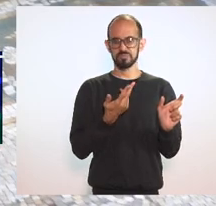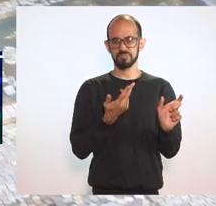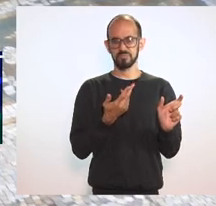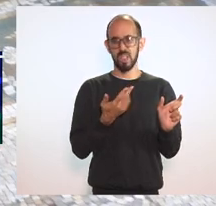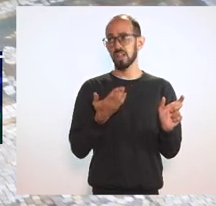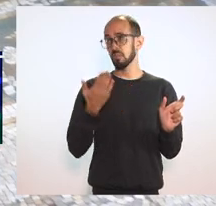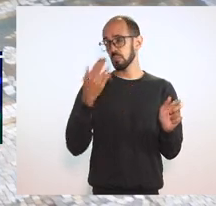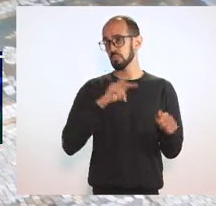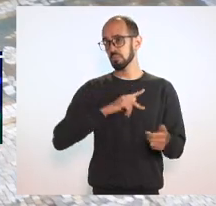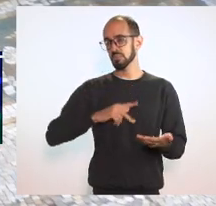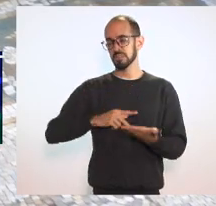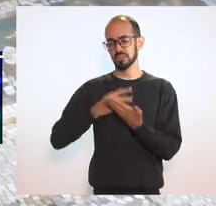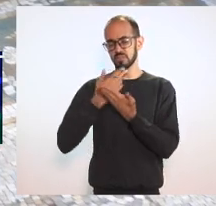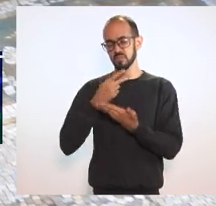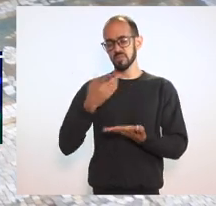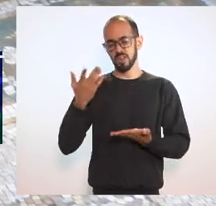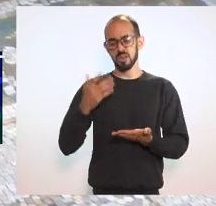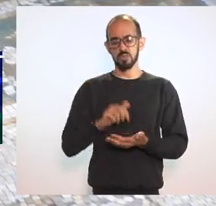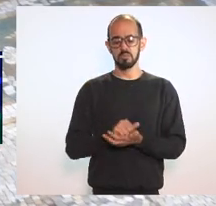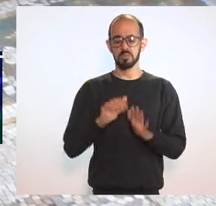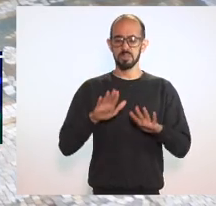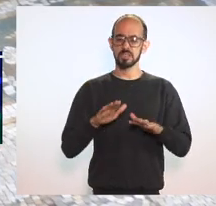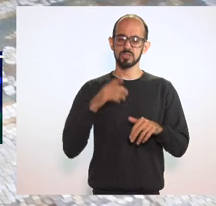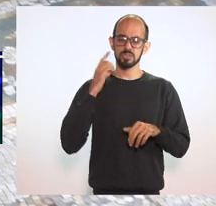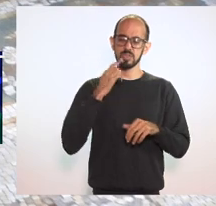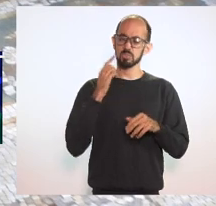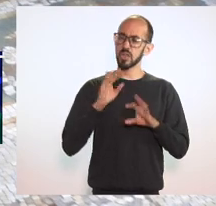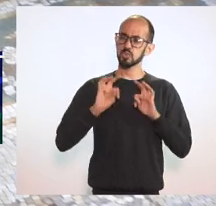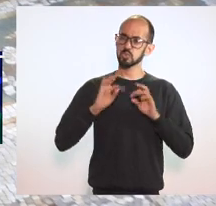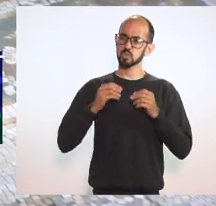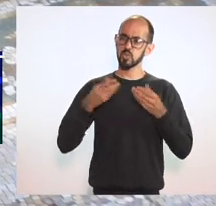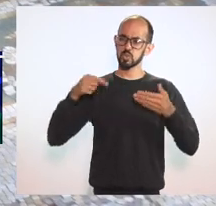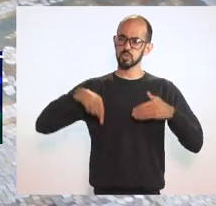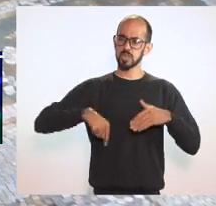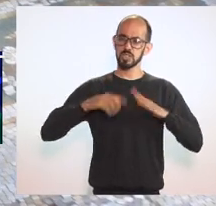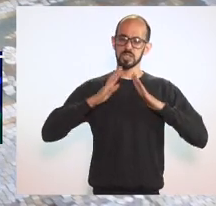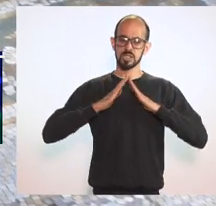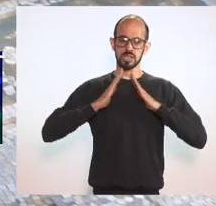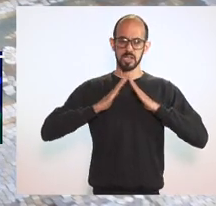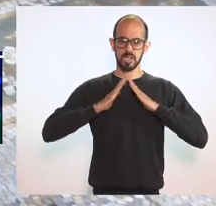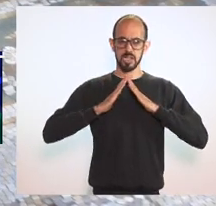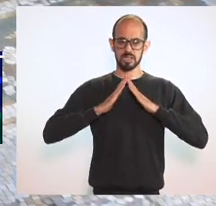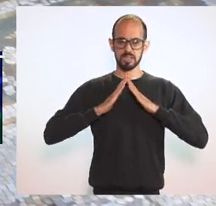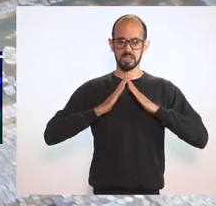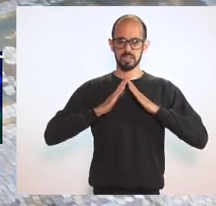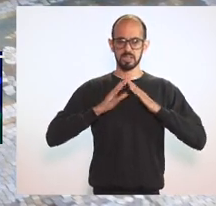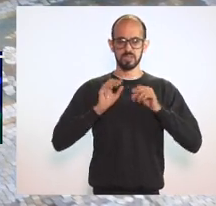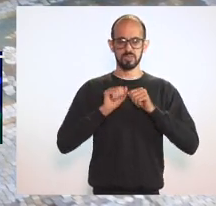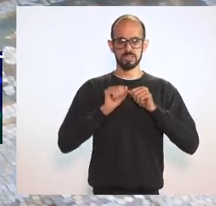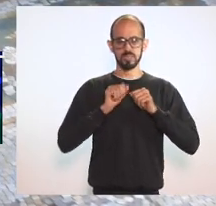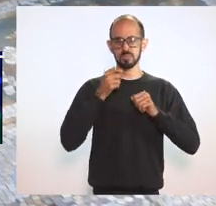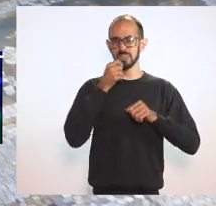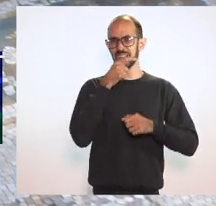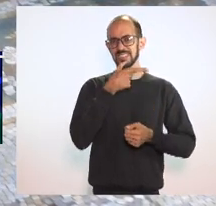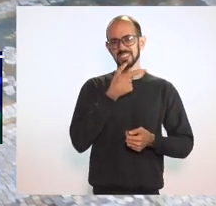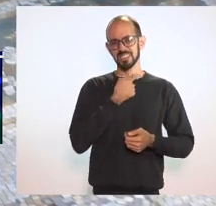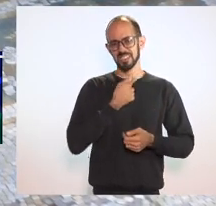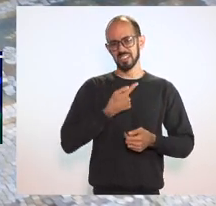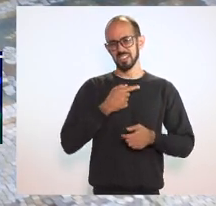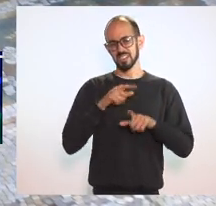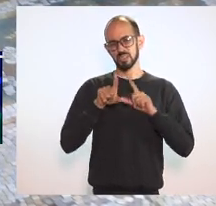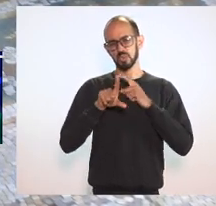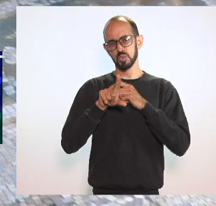acabou de dizer mas também aos deputados nessa casa deputada dessa casa que fez gracinha pelo Twitter querendo